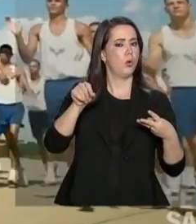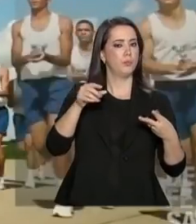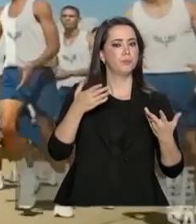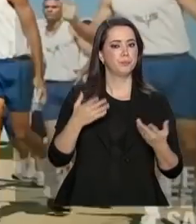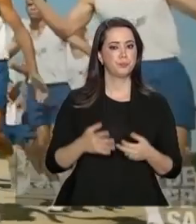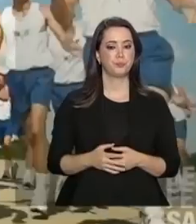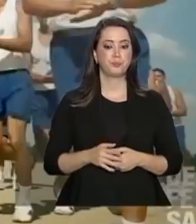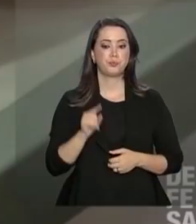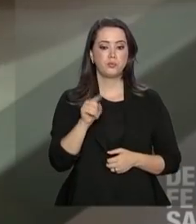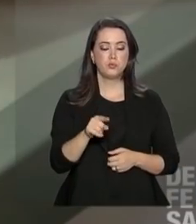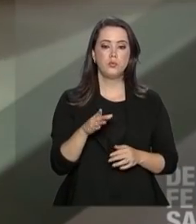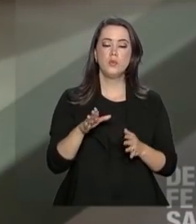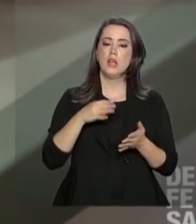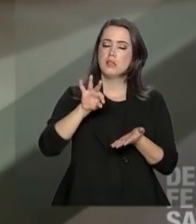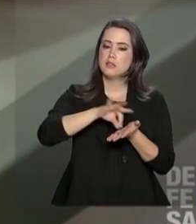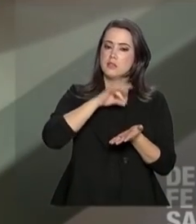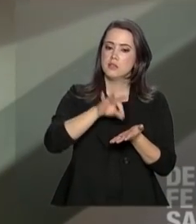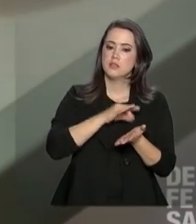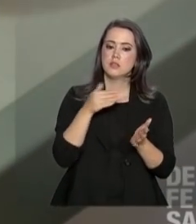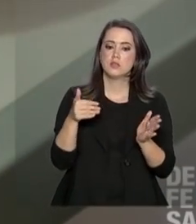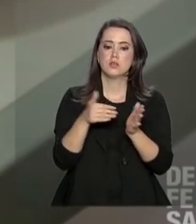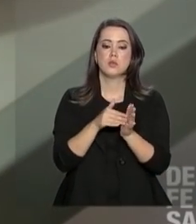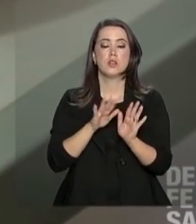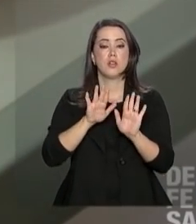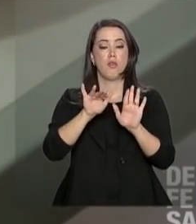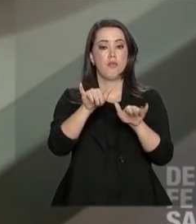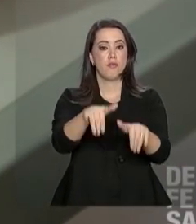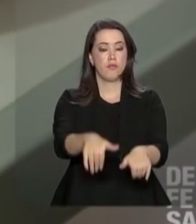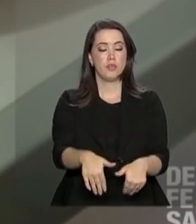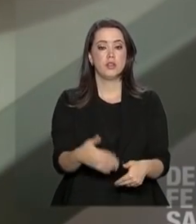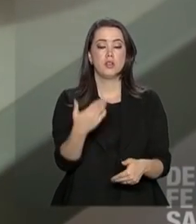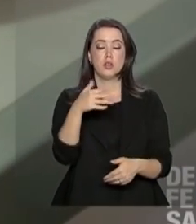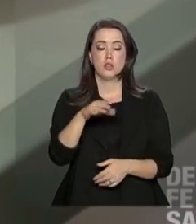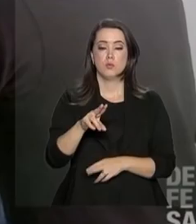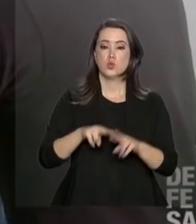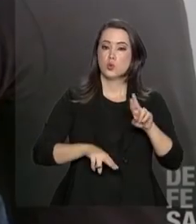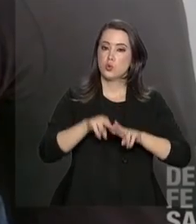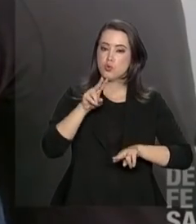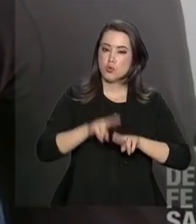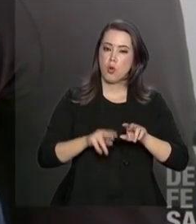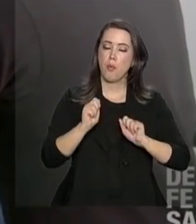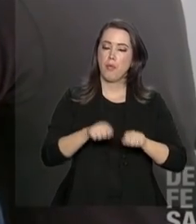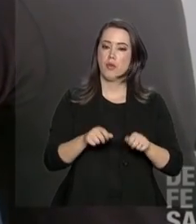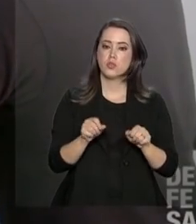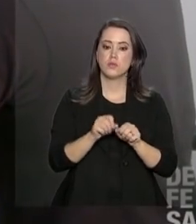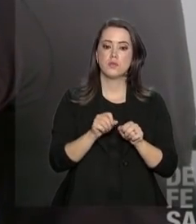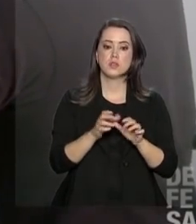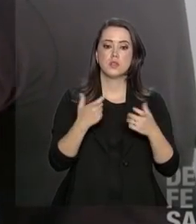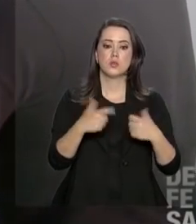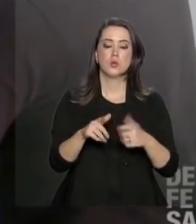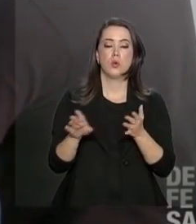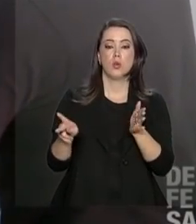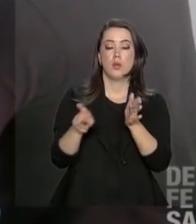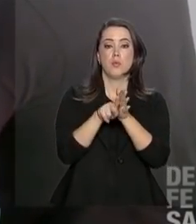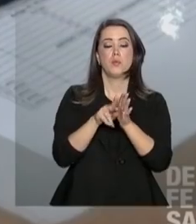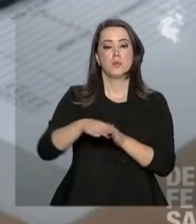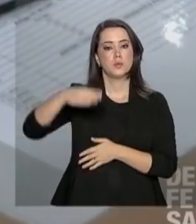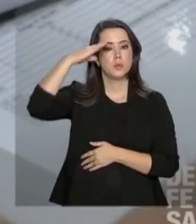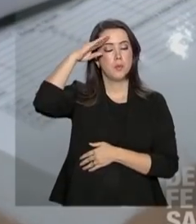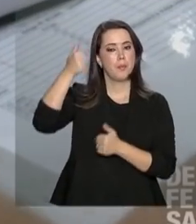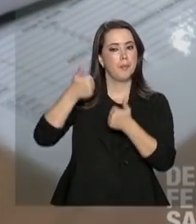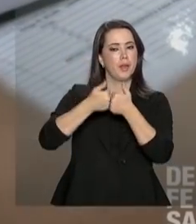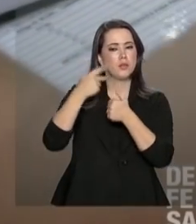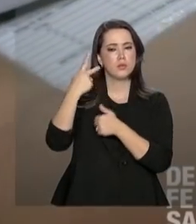aeronáutica a inscrição que vai até o último dia útil de Junho pode ser feita numa Junta Militar mais